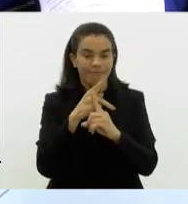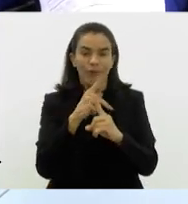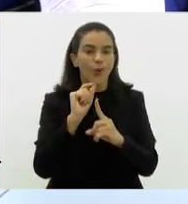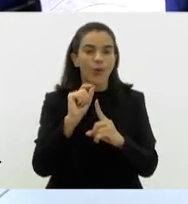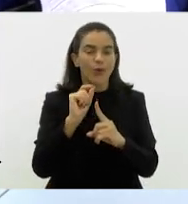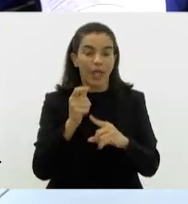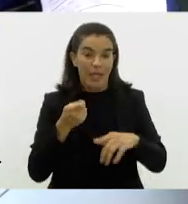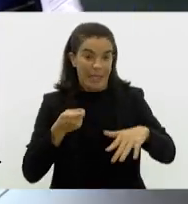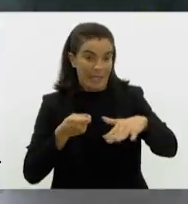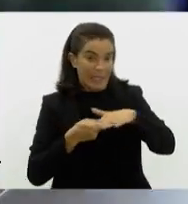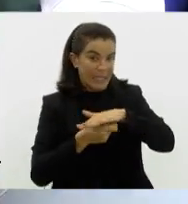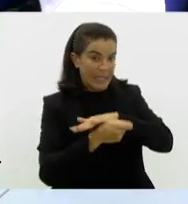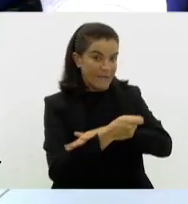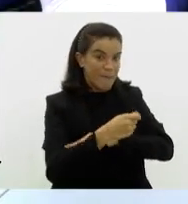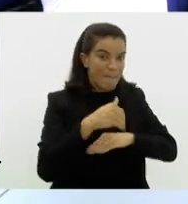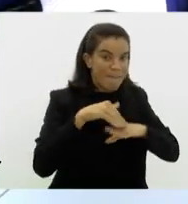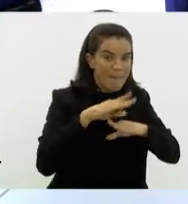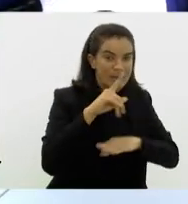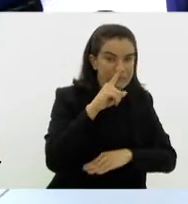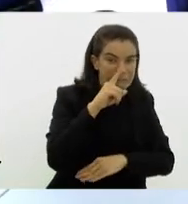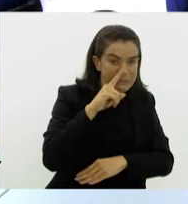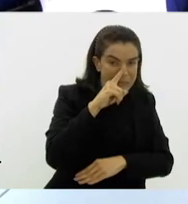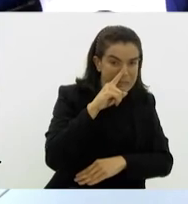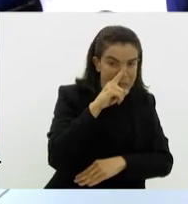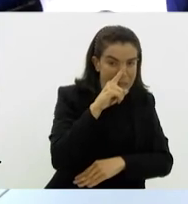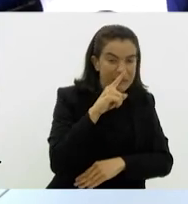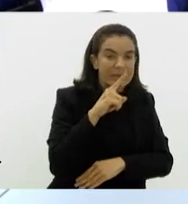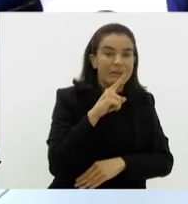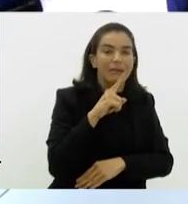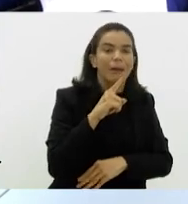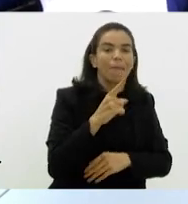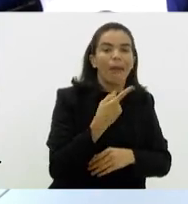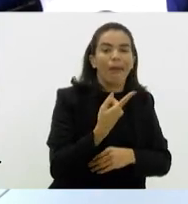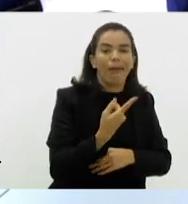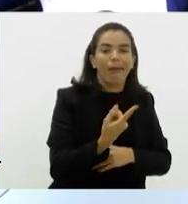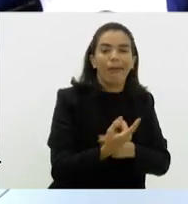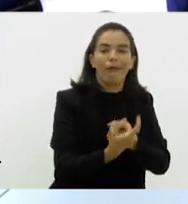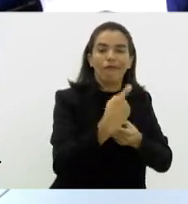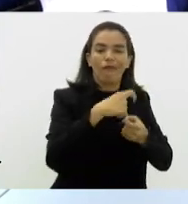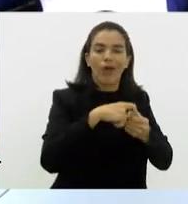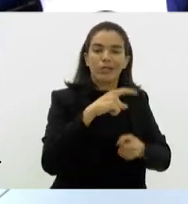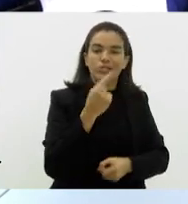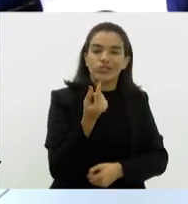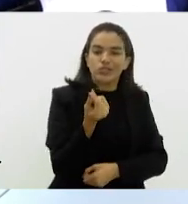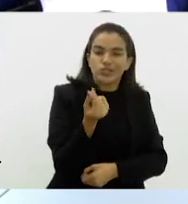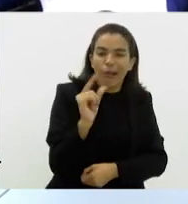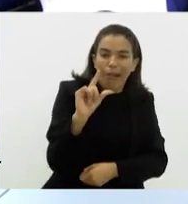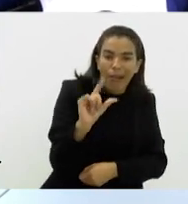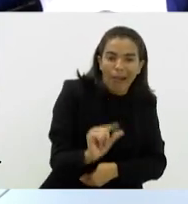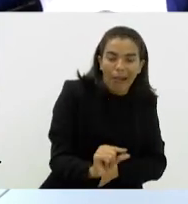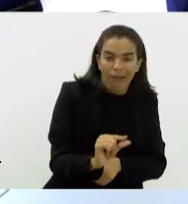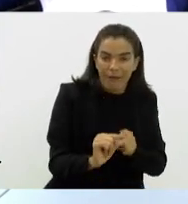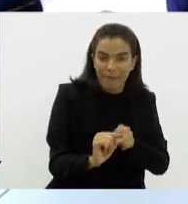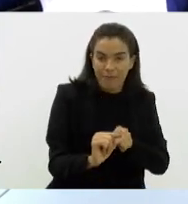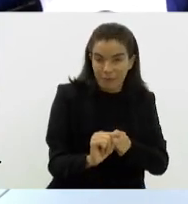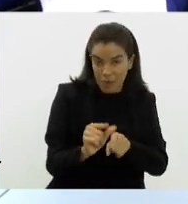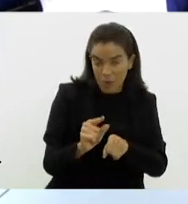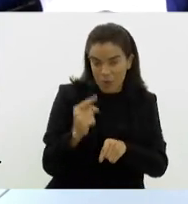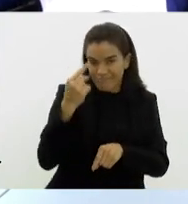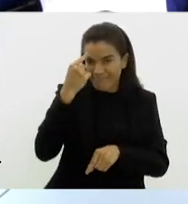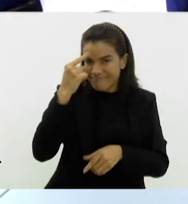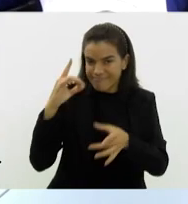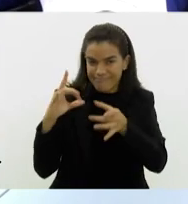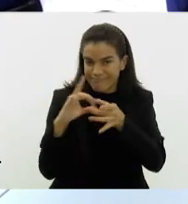um investimento, tendo mais riscos, e talvez recebendo até uma remuneração menor. Então, né, com essa lógica